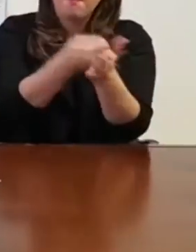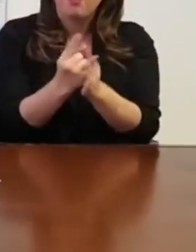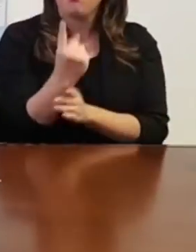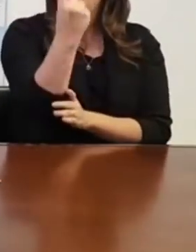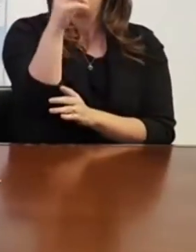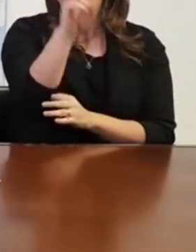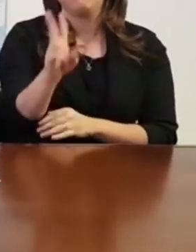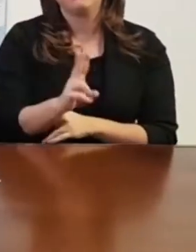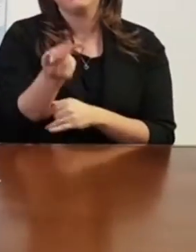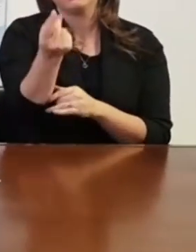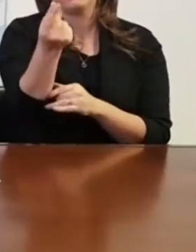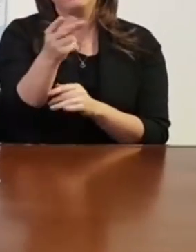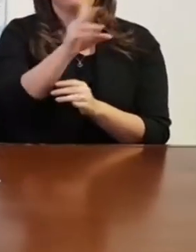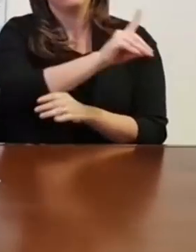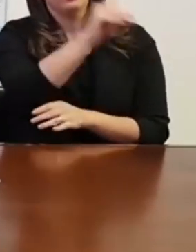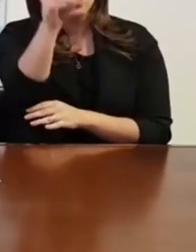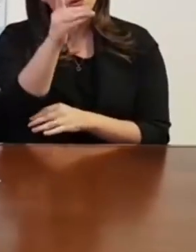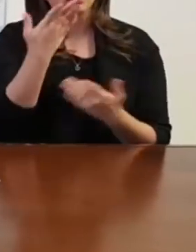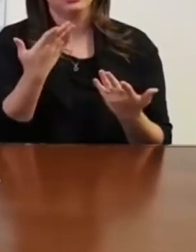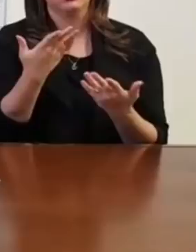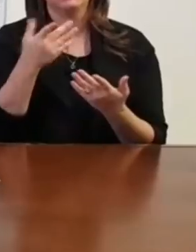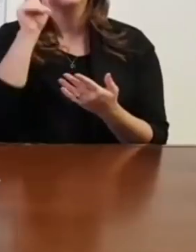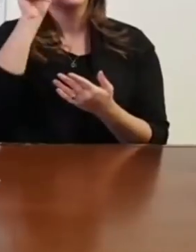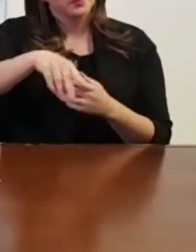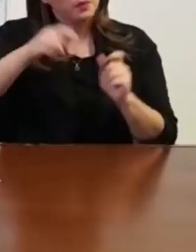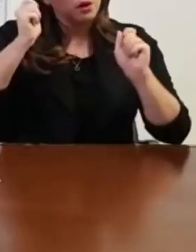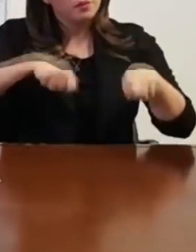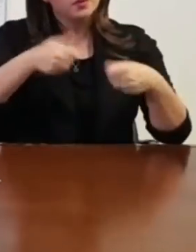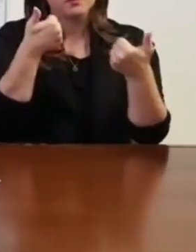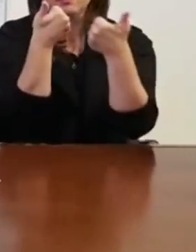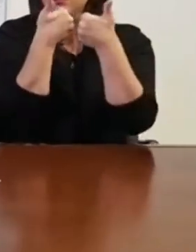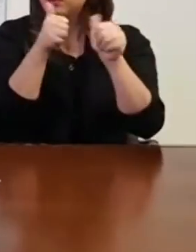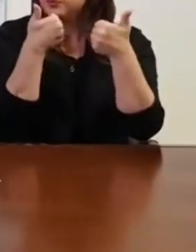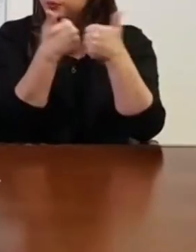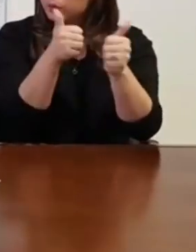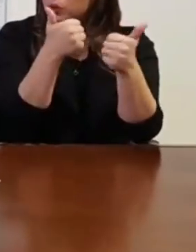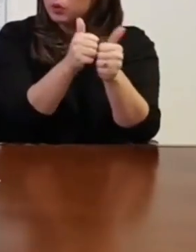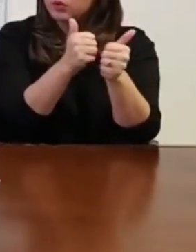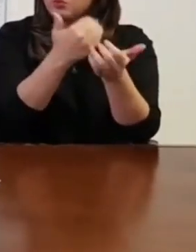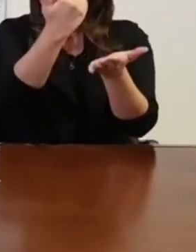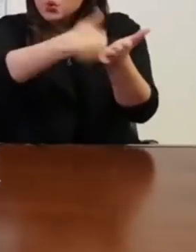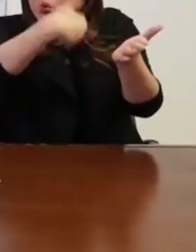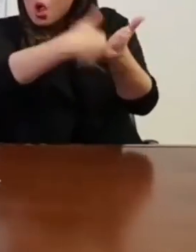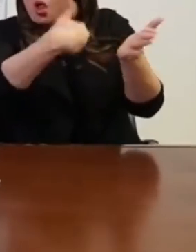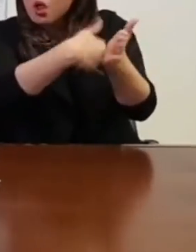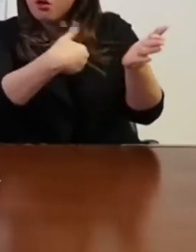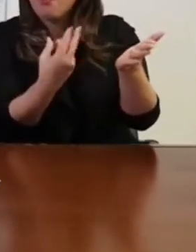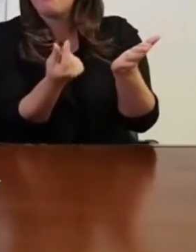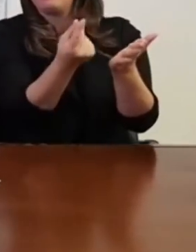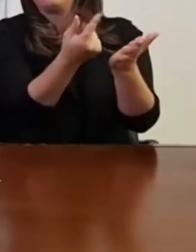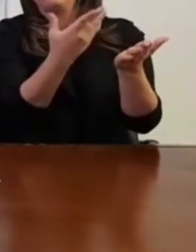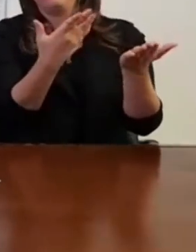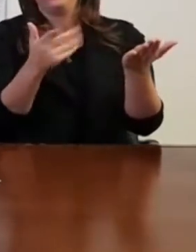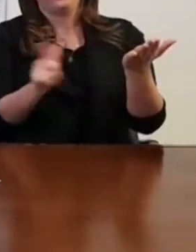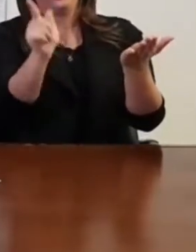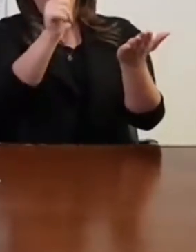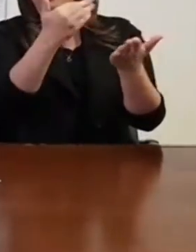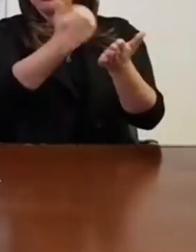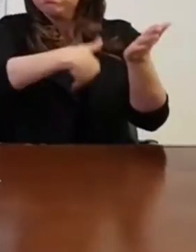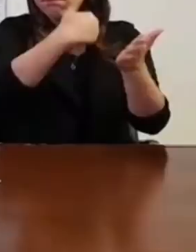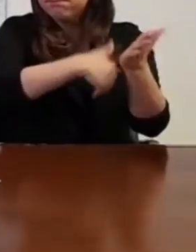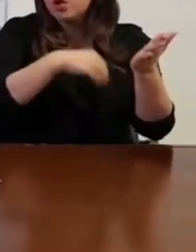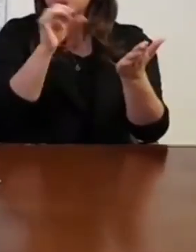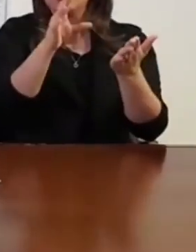vantagem. Garante a ele que o seu frete não será consumido por possível reajuste